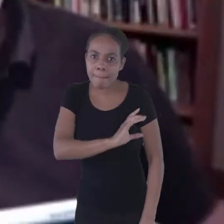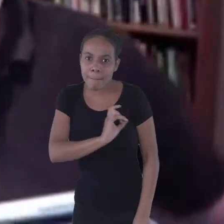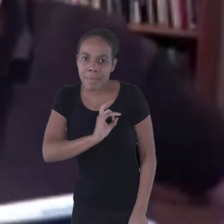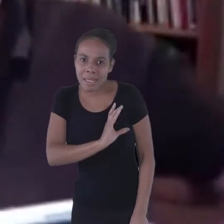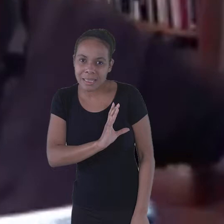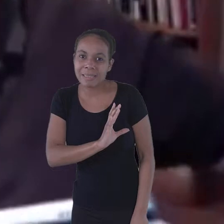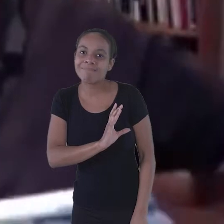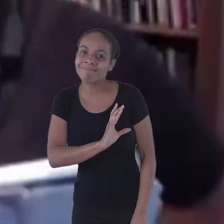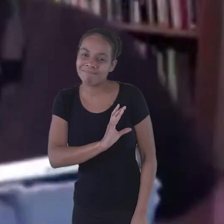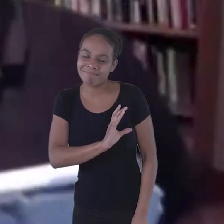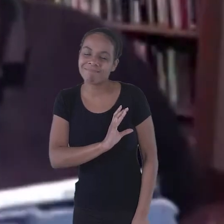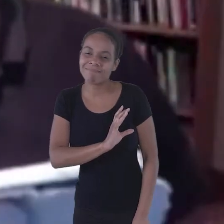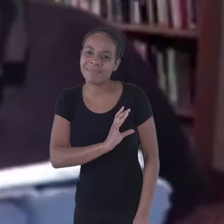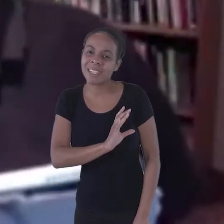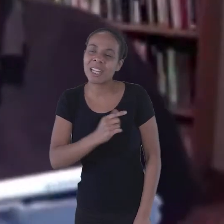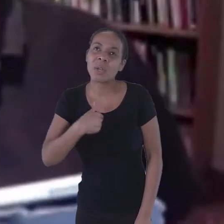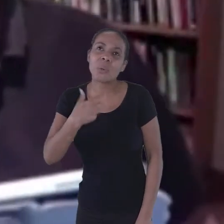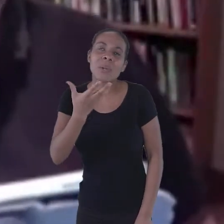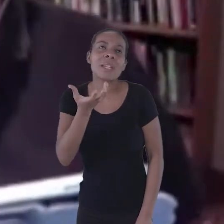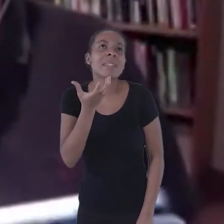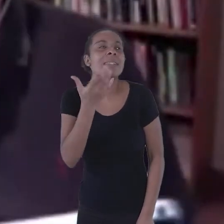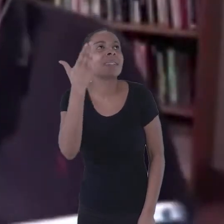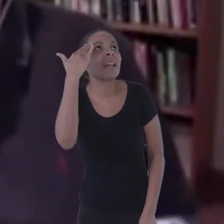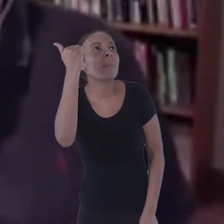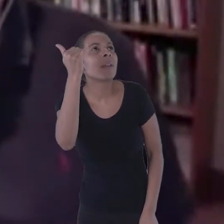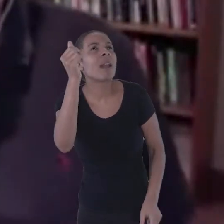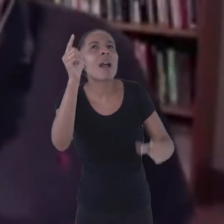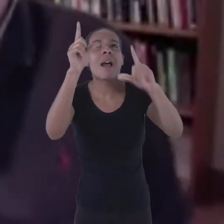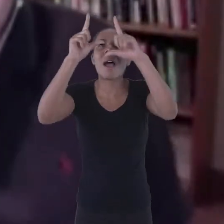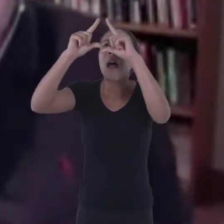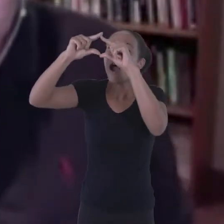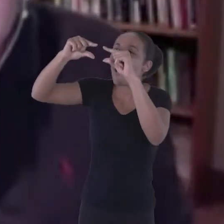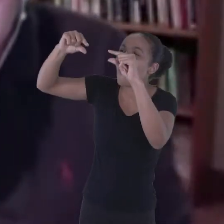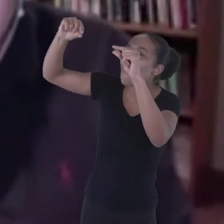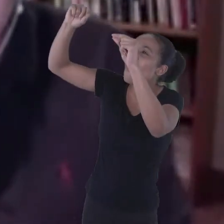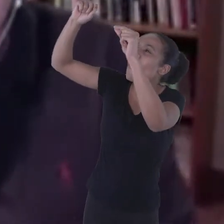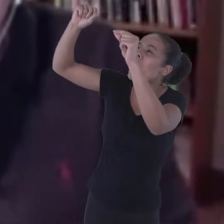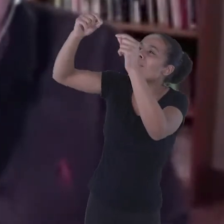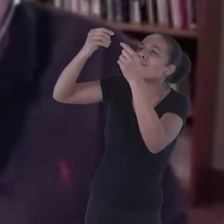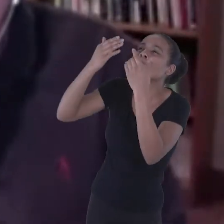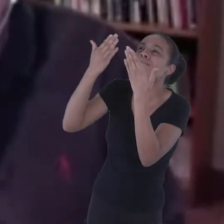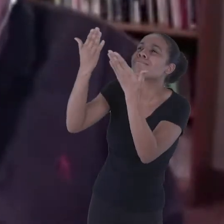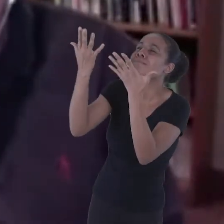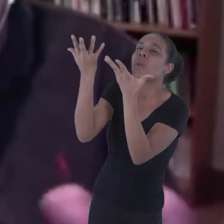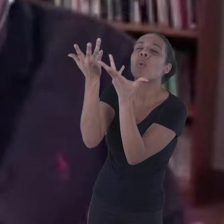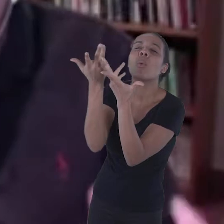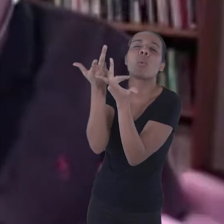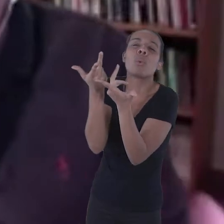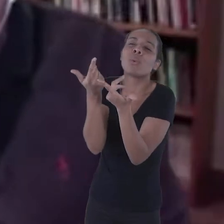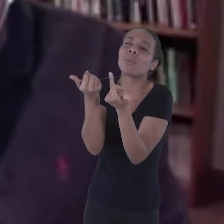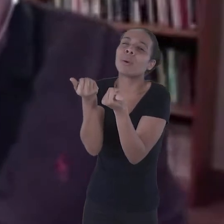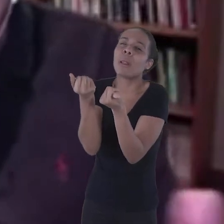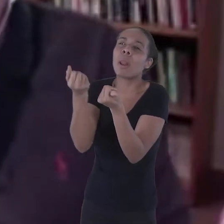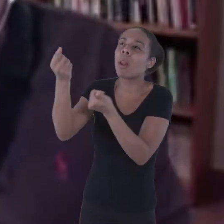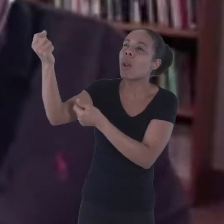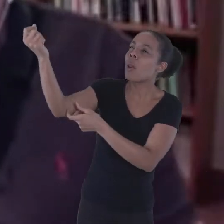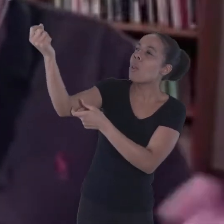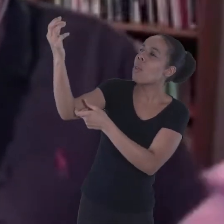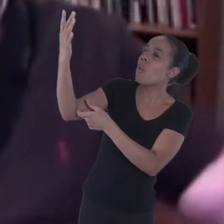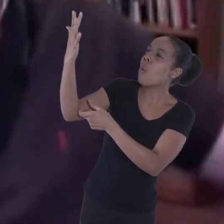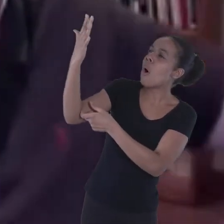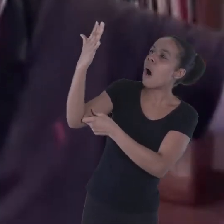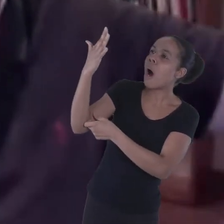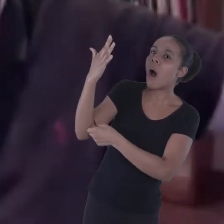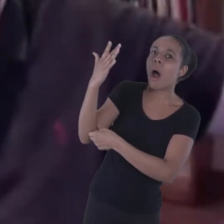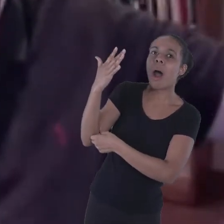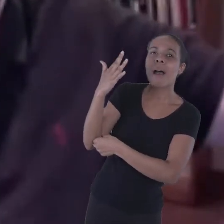A lua, por exemplo. Que fascínio, que deslumbramento. Aquela luz natural e encantadora,